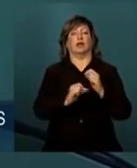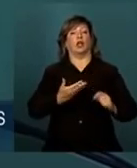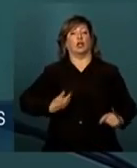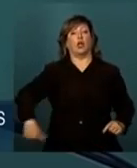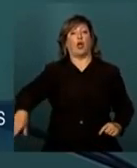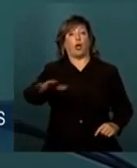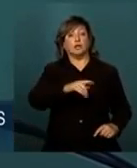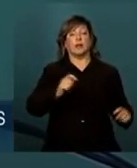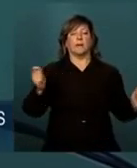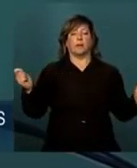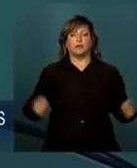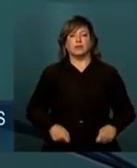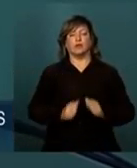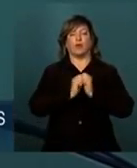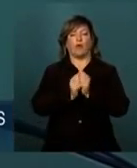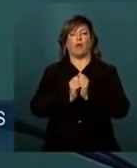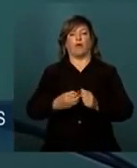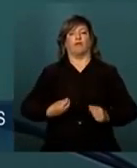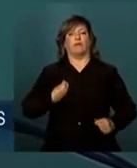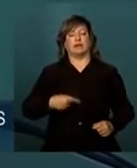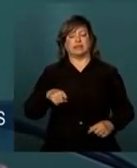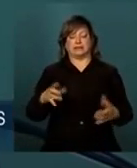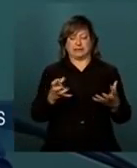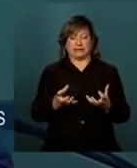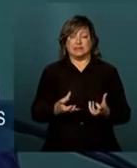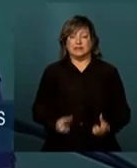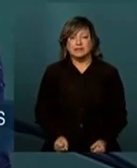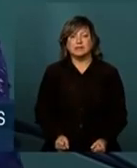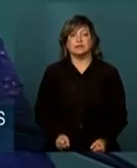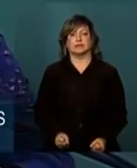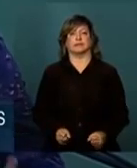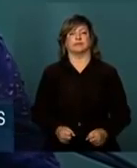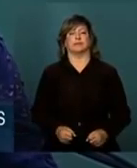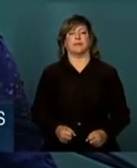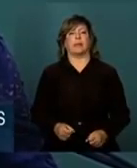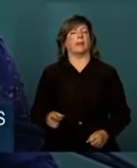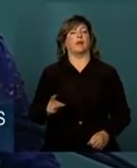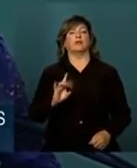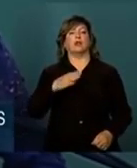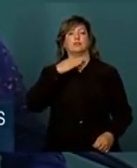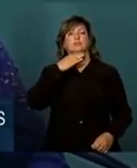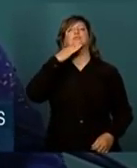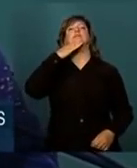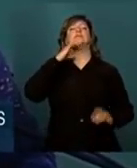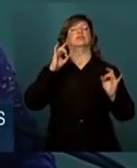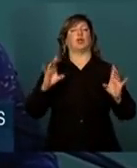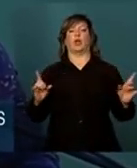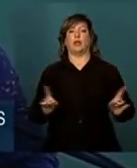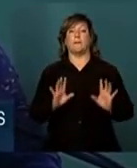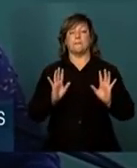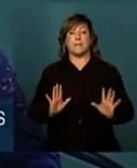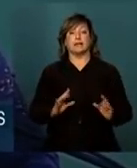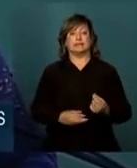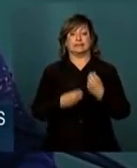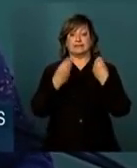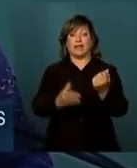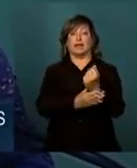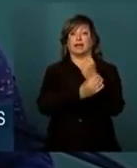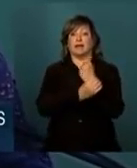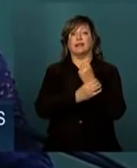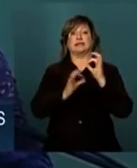nós possamos conviver com a seca, não só de cabeça erguida, mas